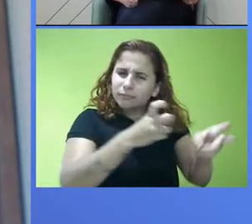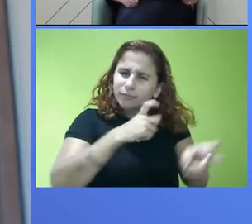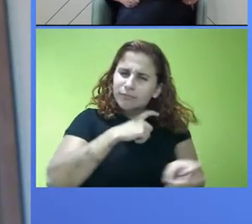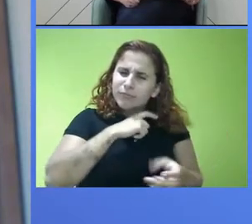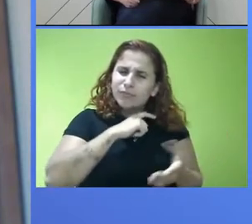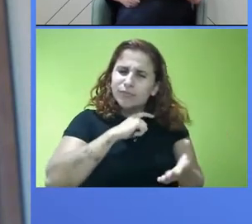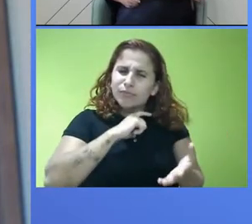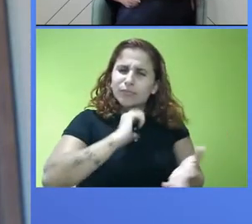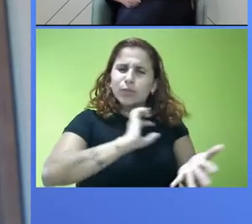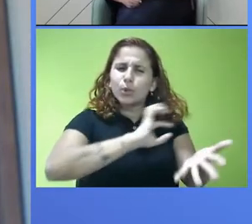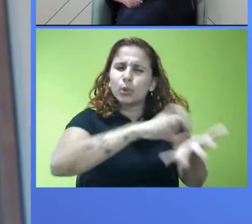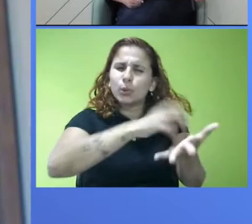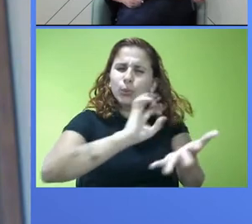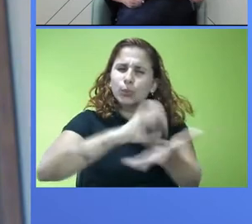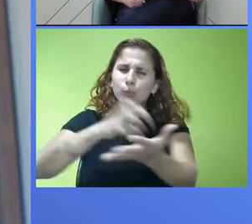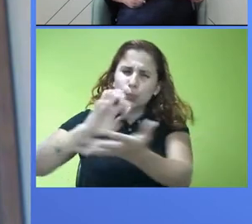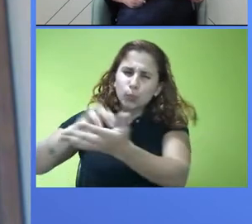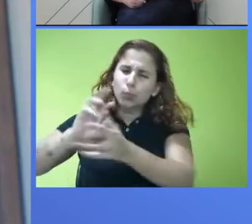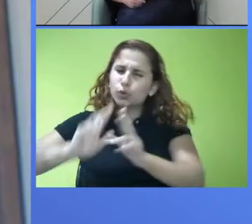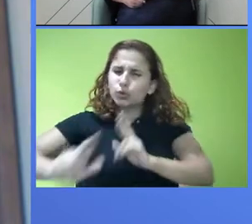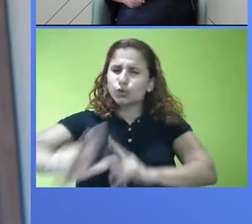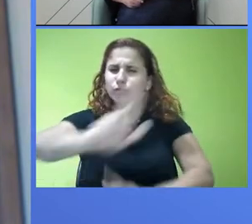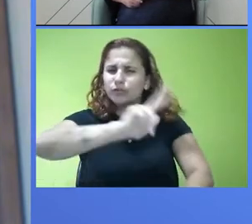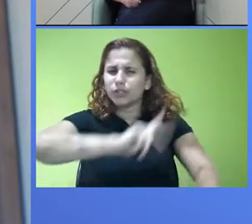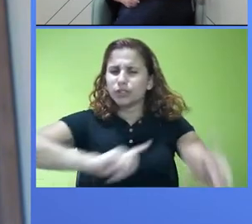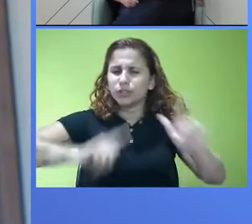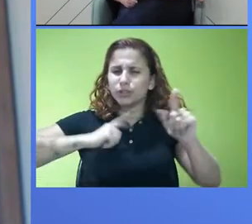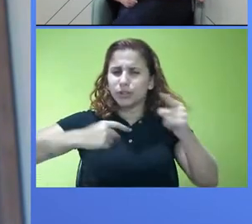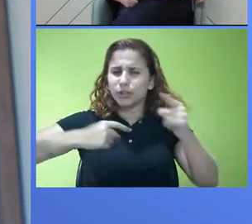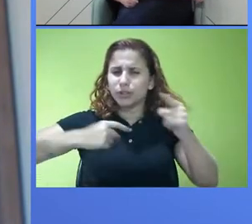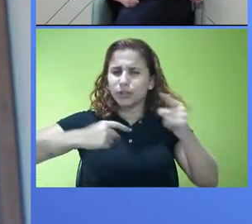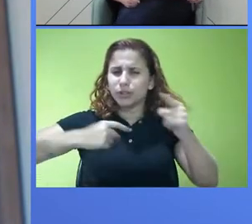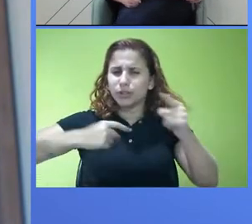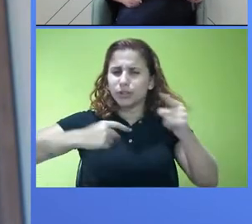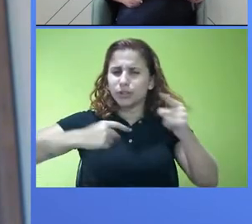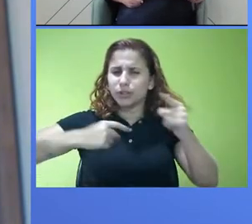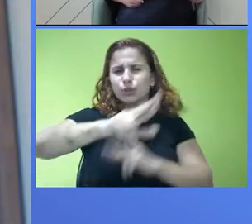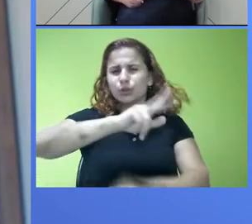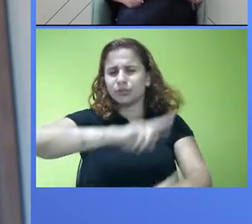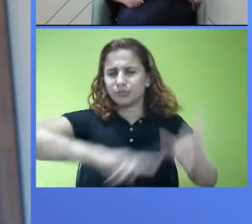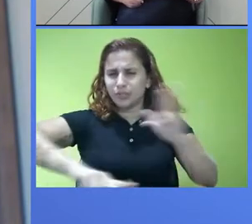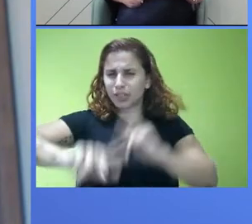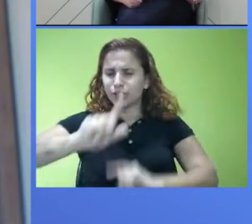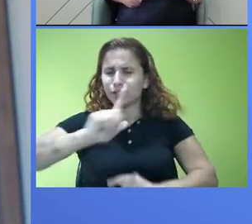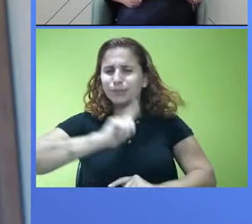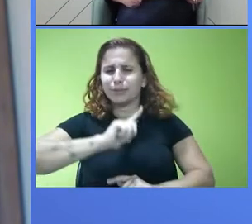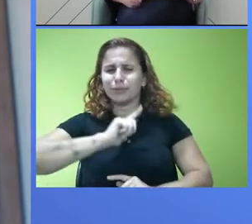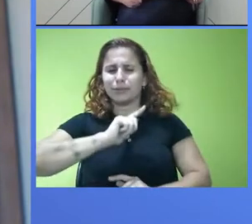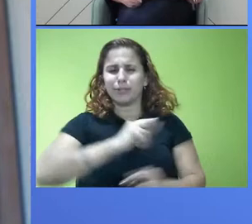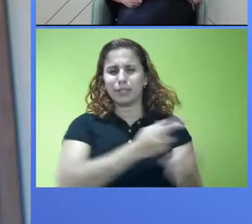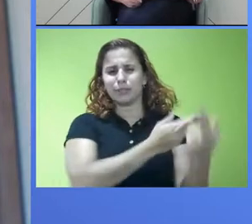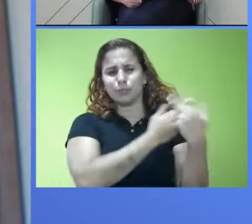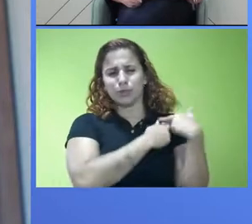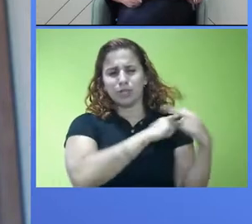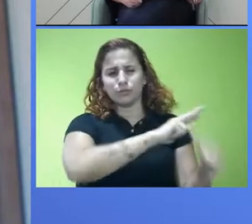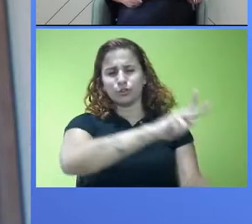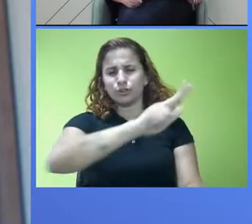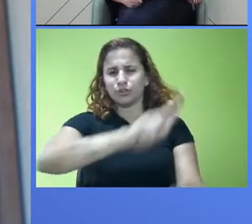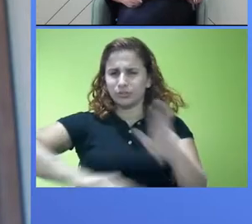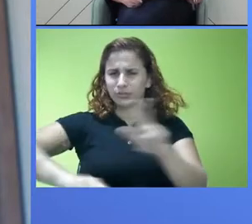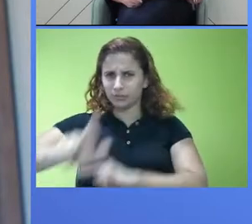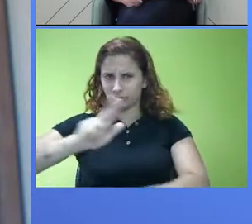políticas diferentes, de vários entes diferentes aqui têm as suas responsabilidades. Isso, como eu disse,